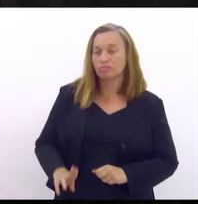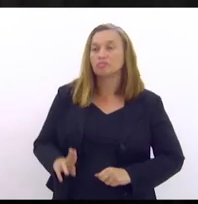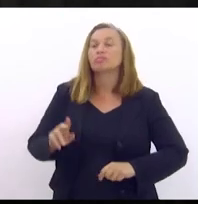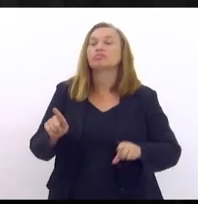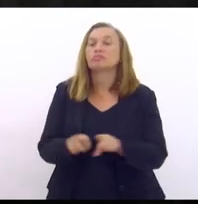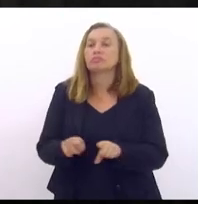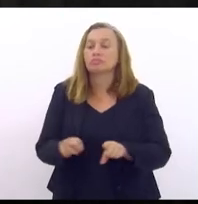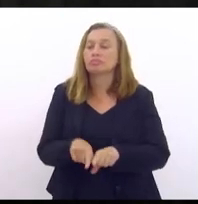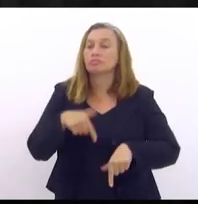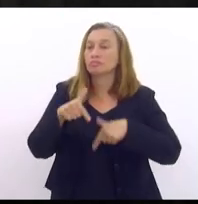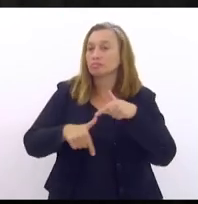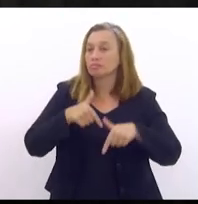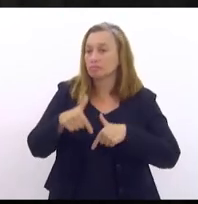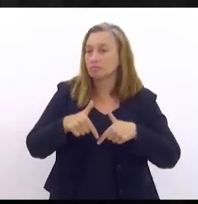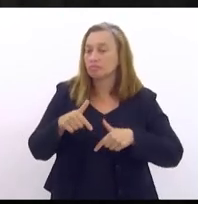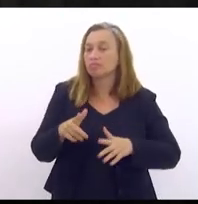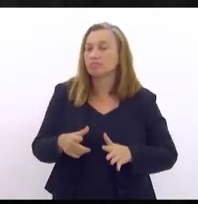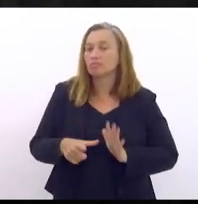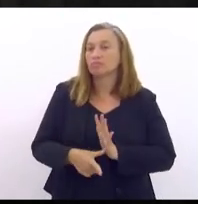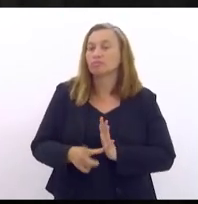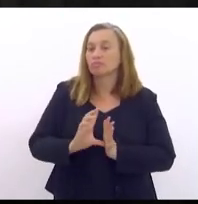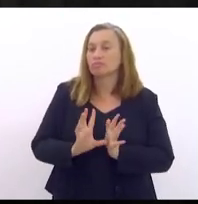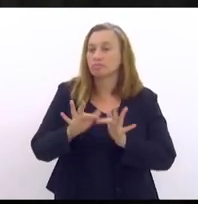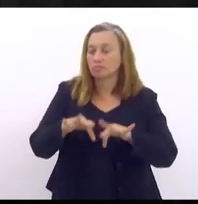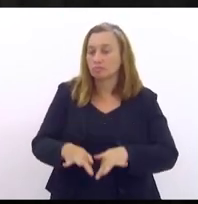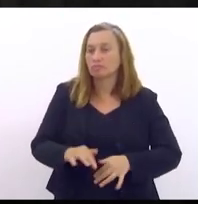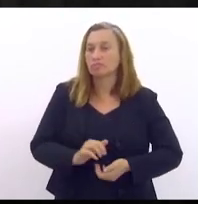concedendo e trabalhando aqui, antes de finalizar, eu vou